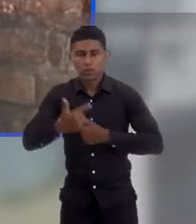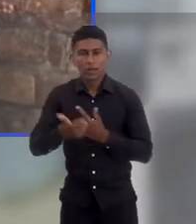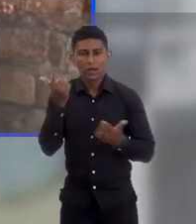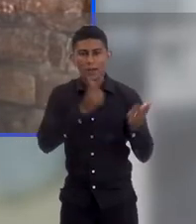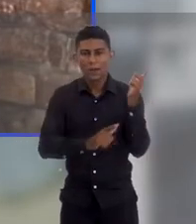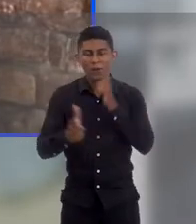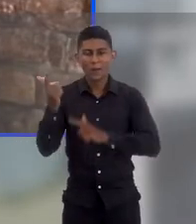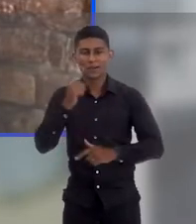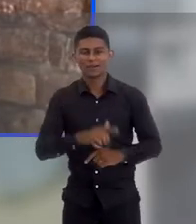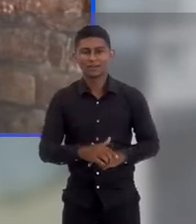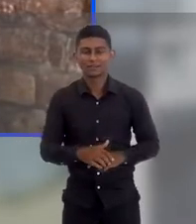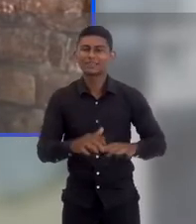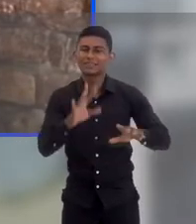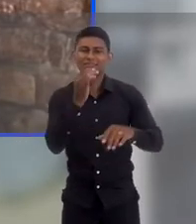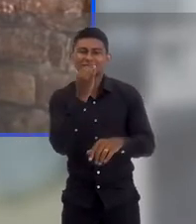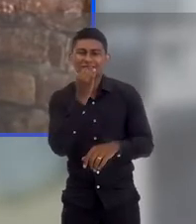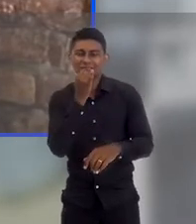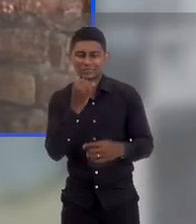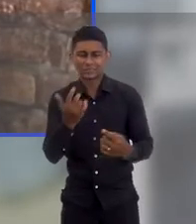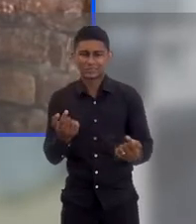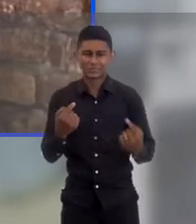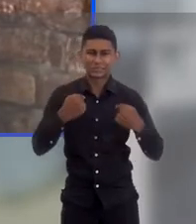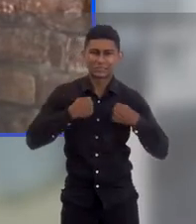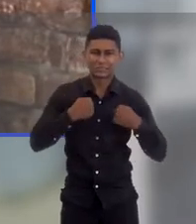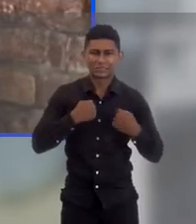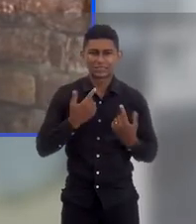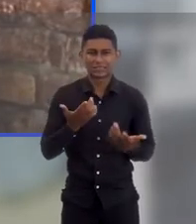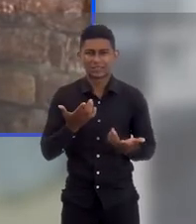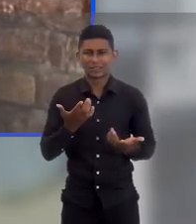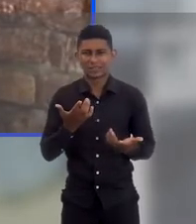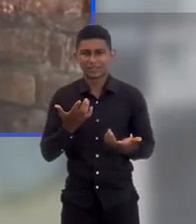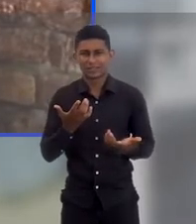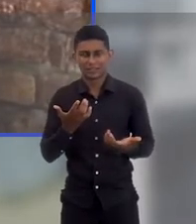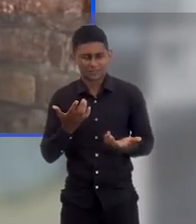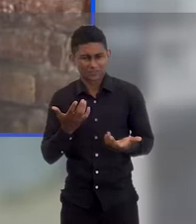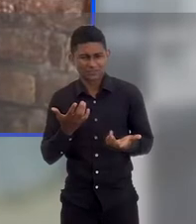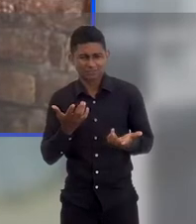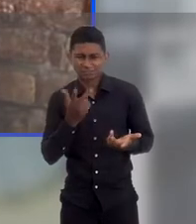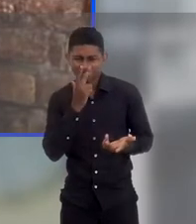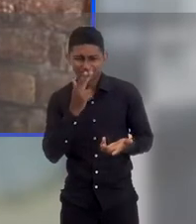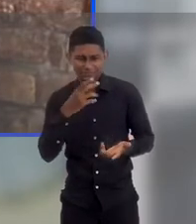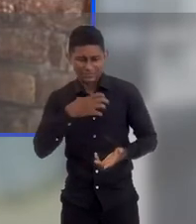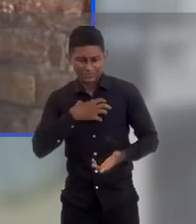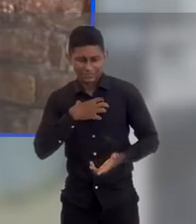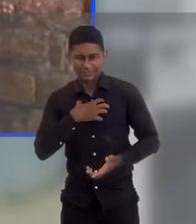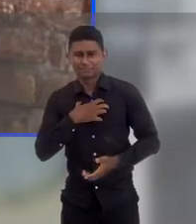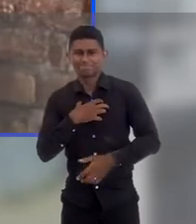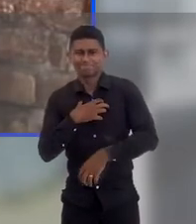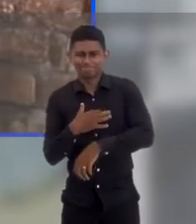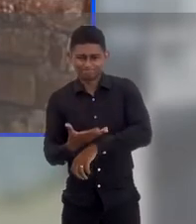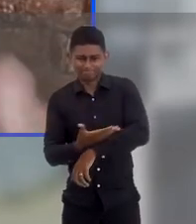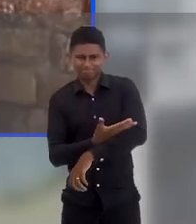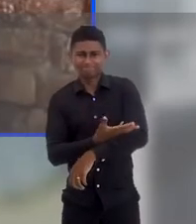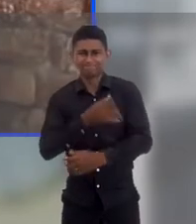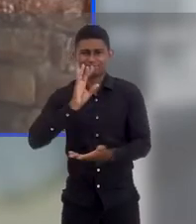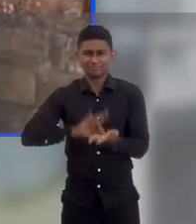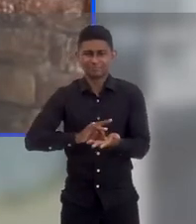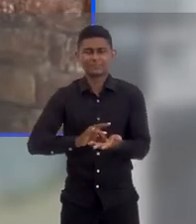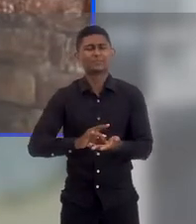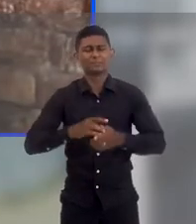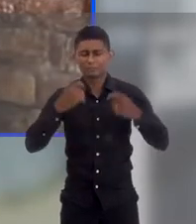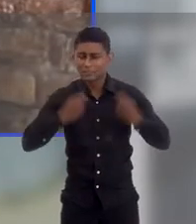produtivo, exercer alguma coisa. Eu não consigo... Eu sou uma pessoa que sou cordial demais, sou